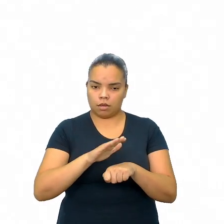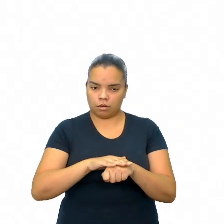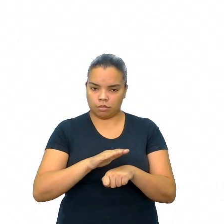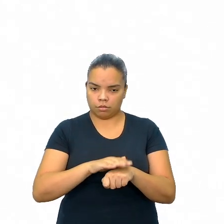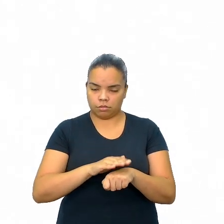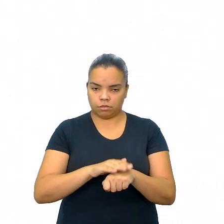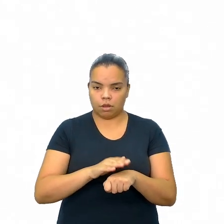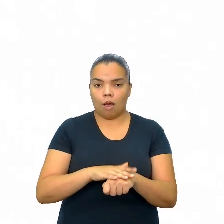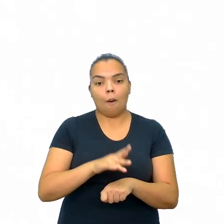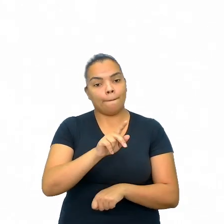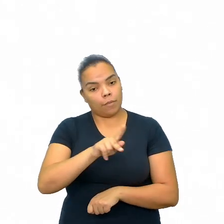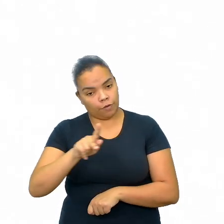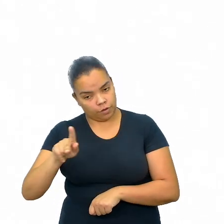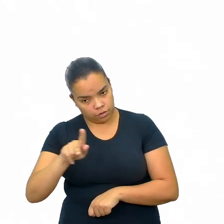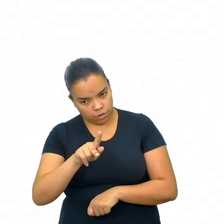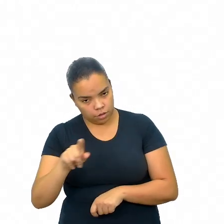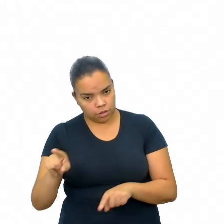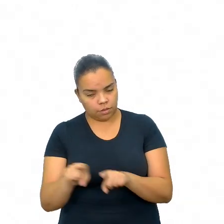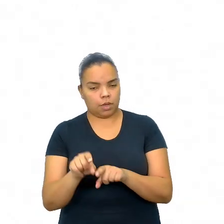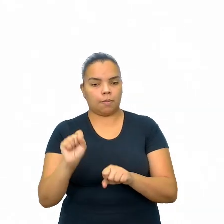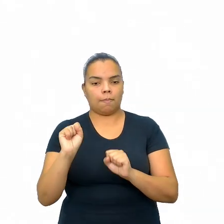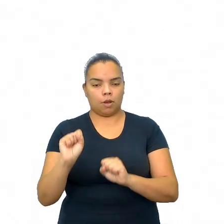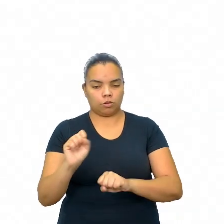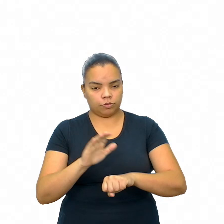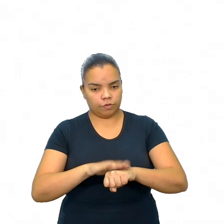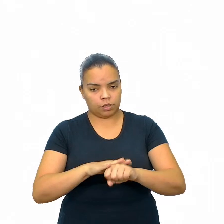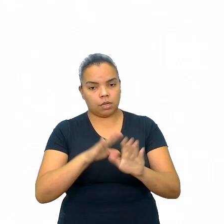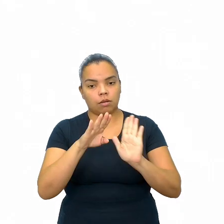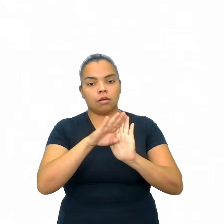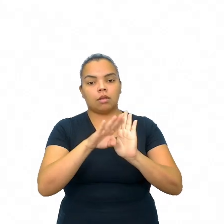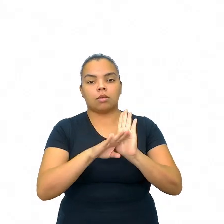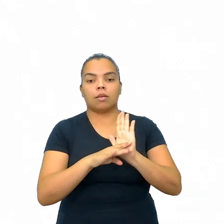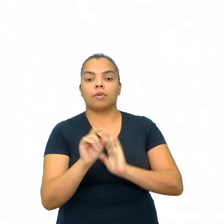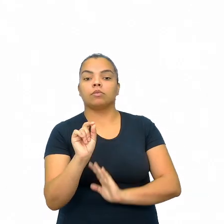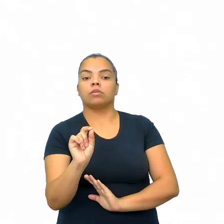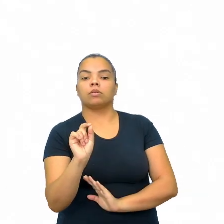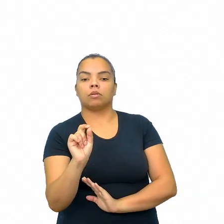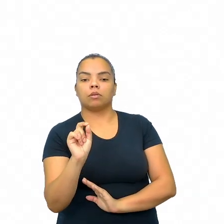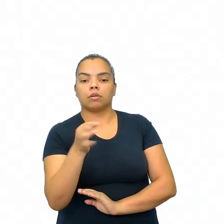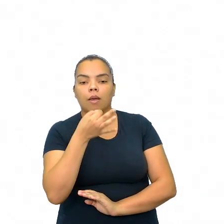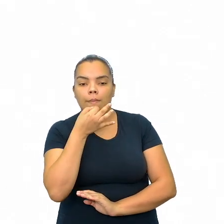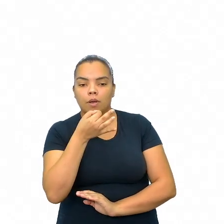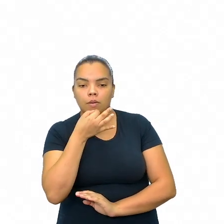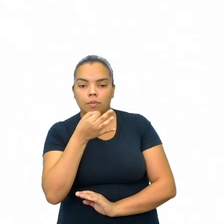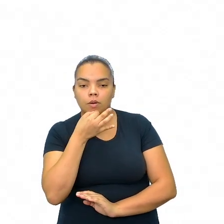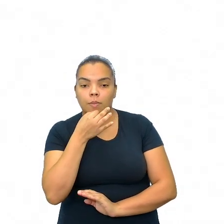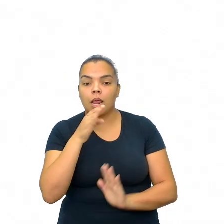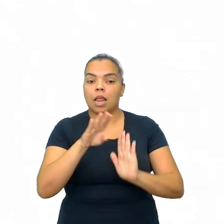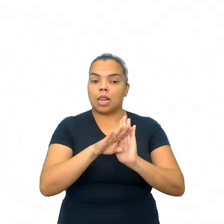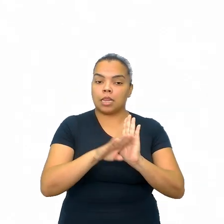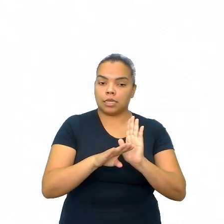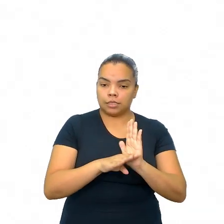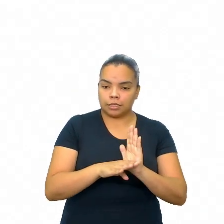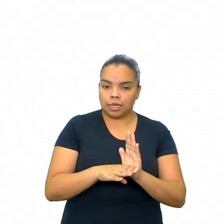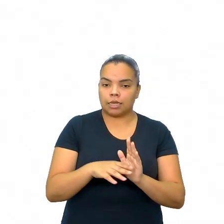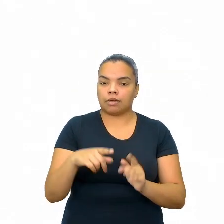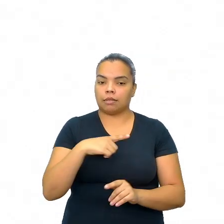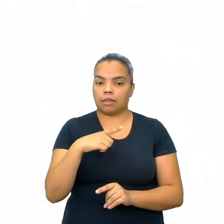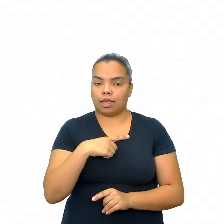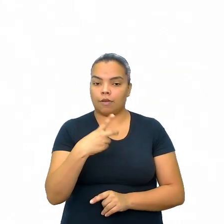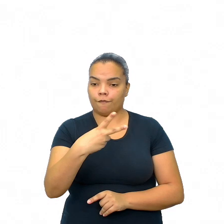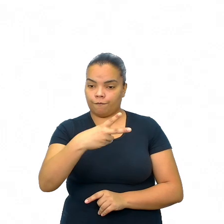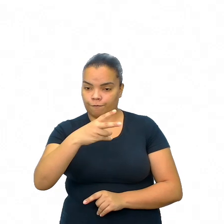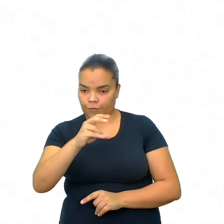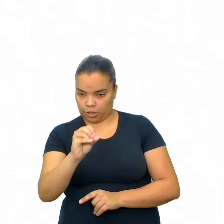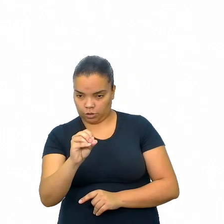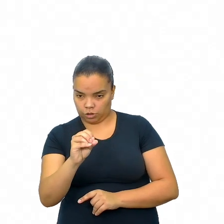professor também pode fazer essa lista. Mas aqui propomos uma lista que tenha o número 20, que é terminado em